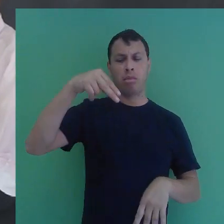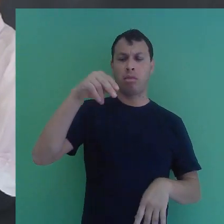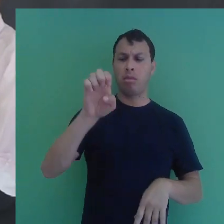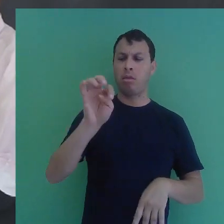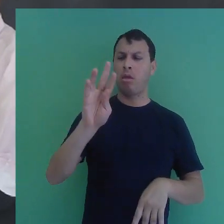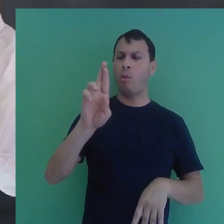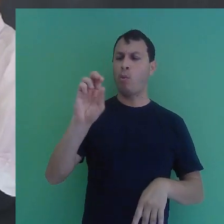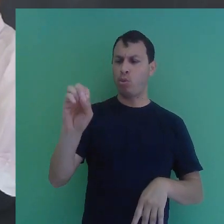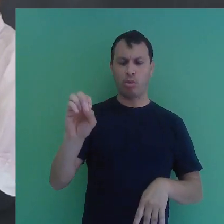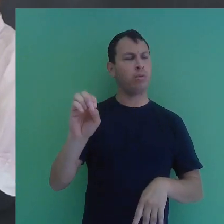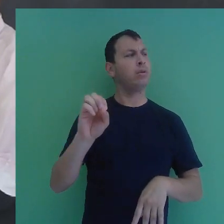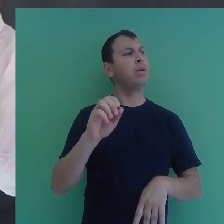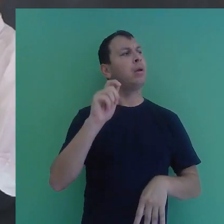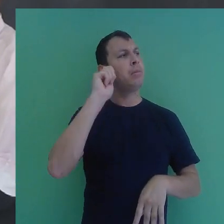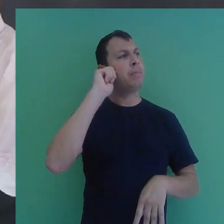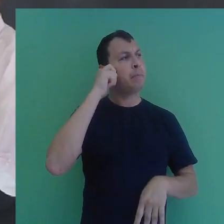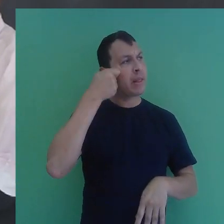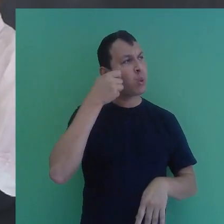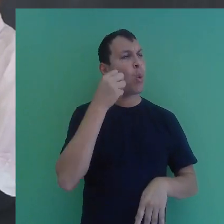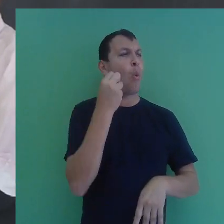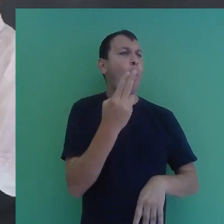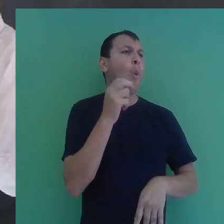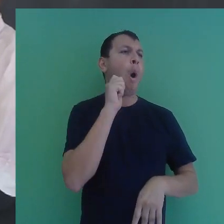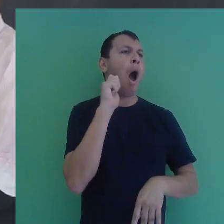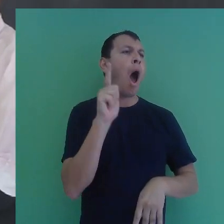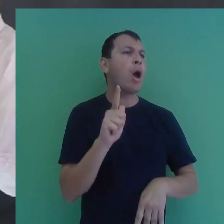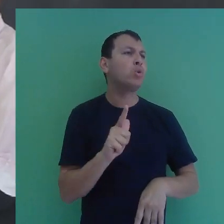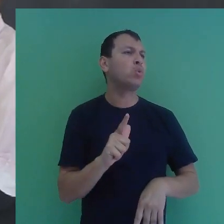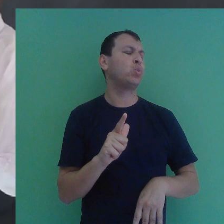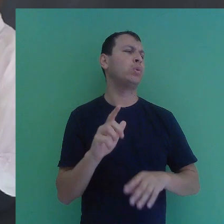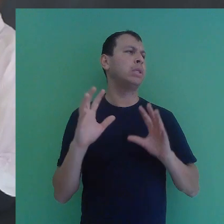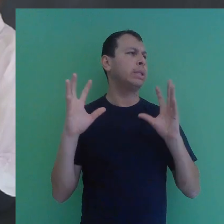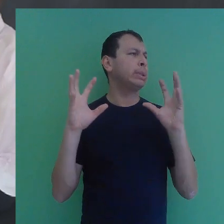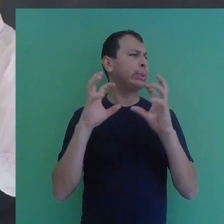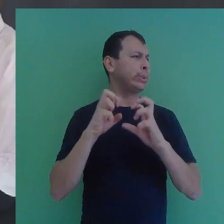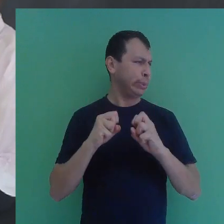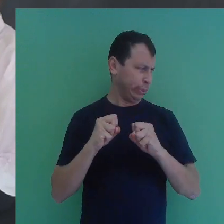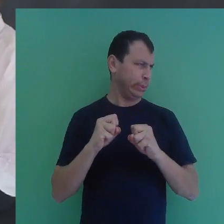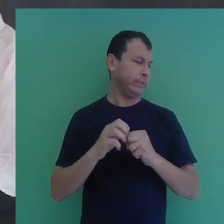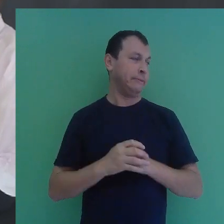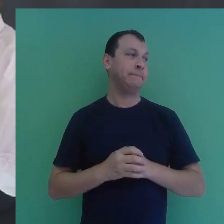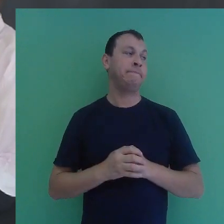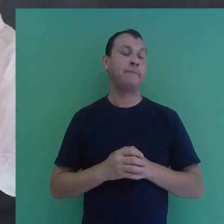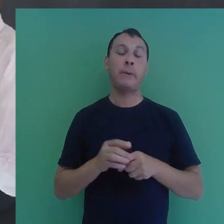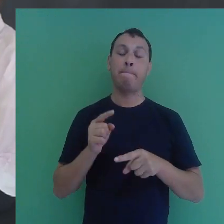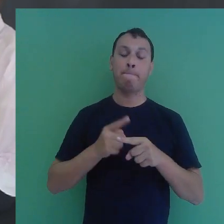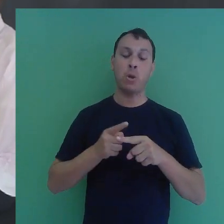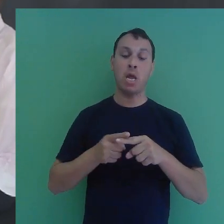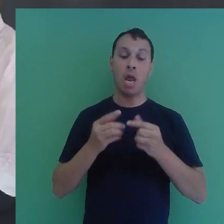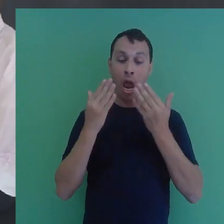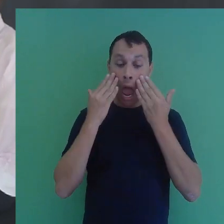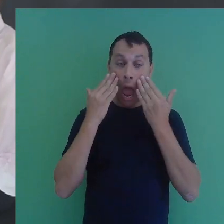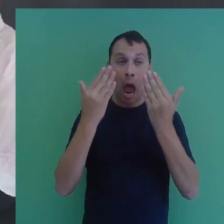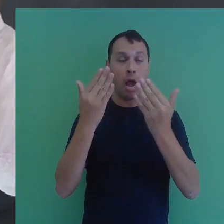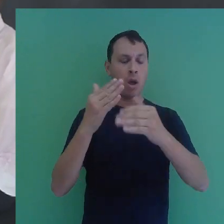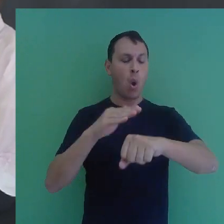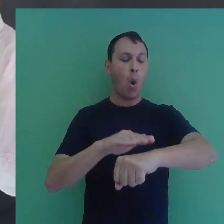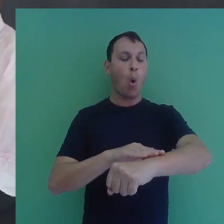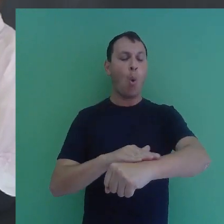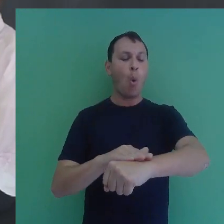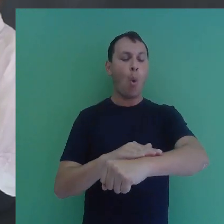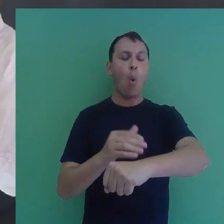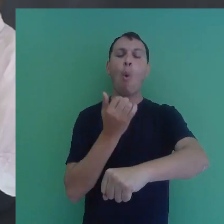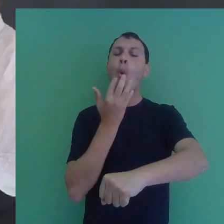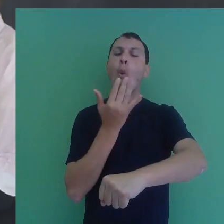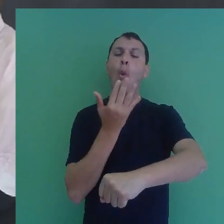marinho, preto. Por quê? Porque isso destaca a cor da pele do intérprete, né? No